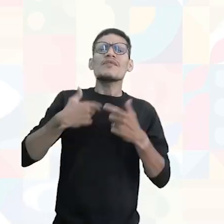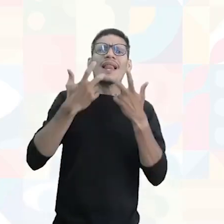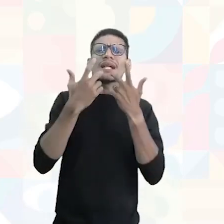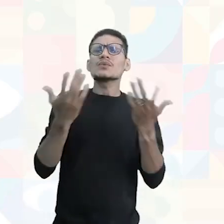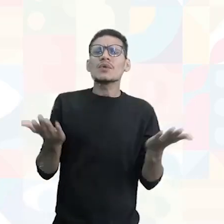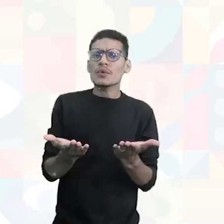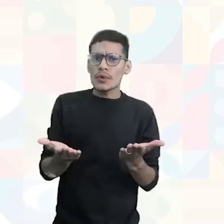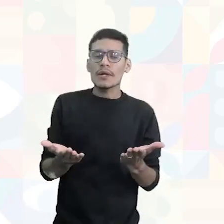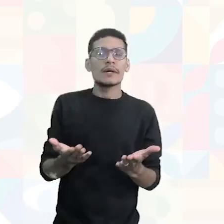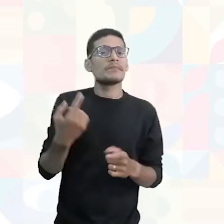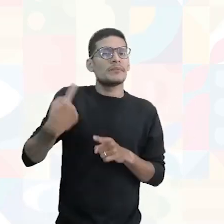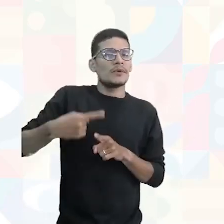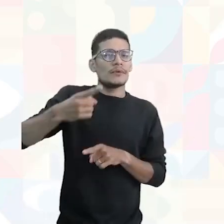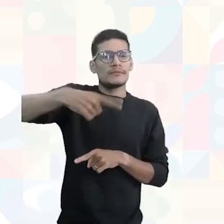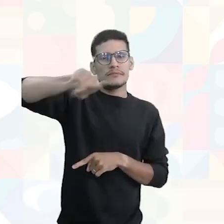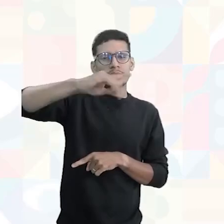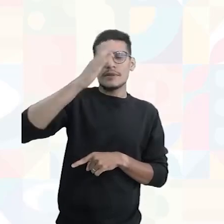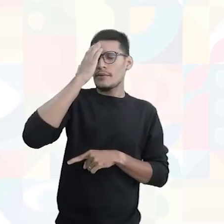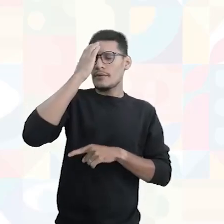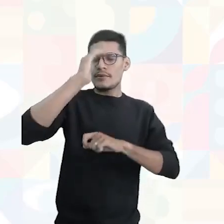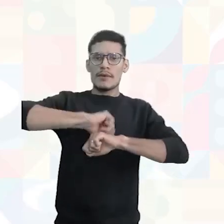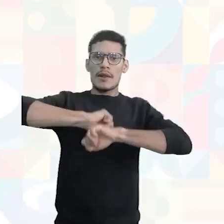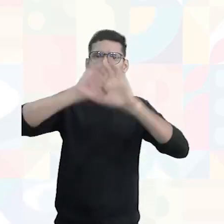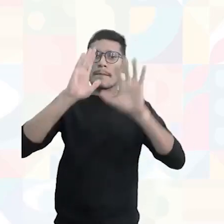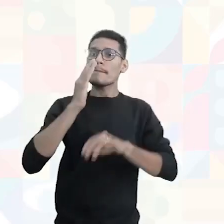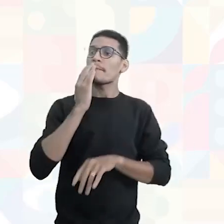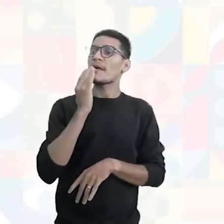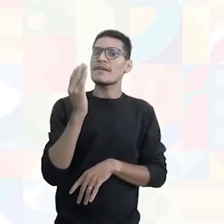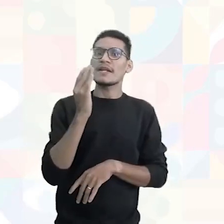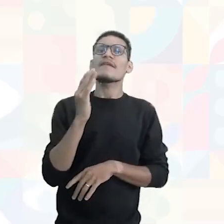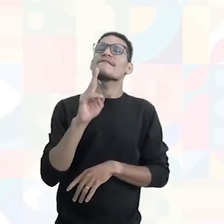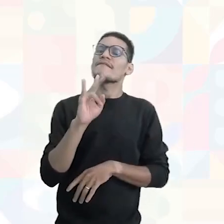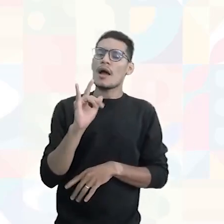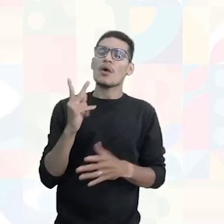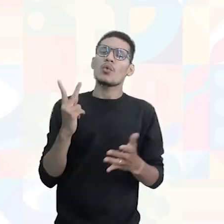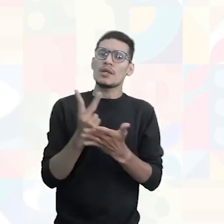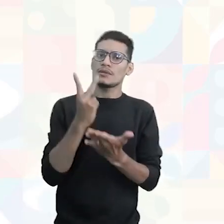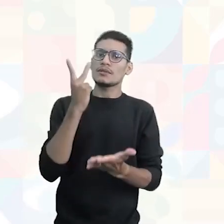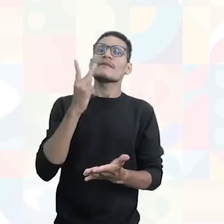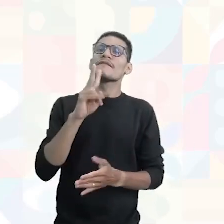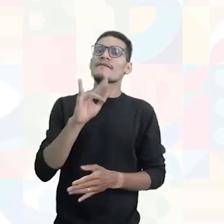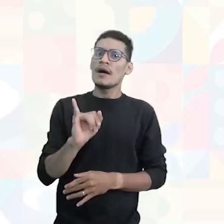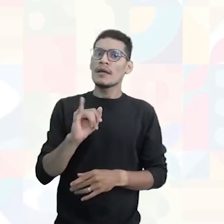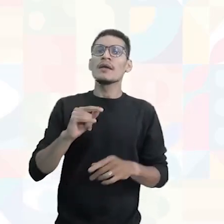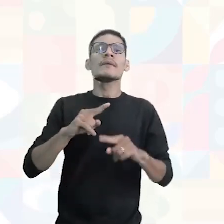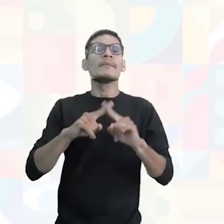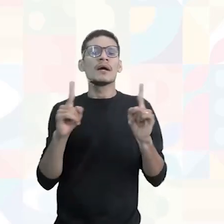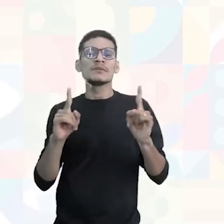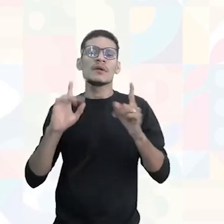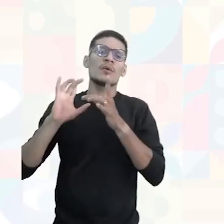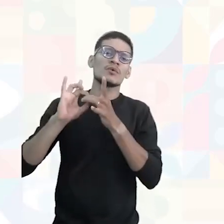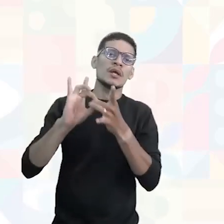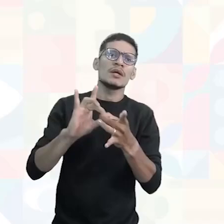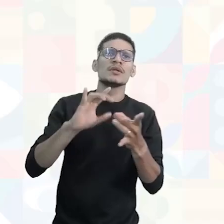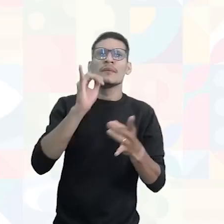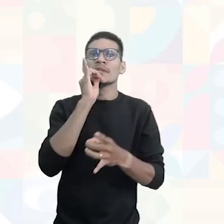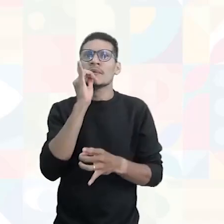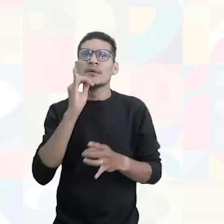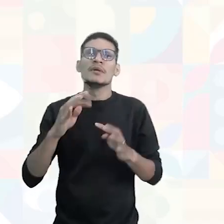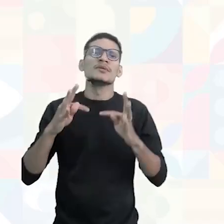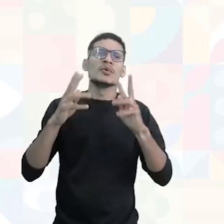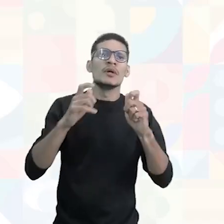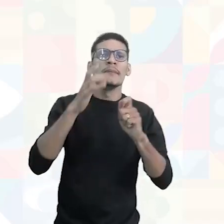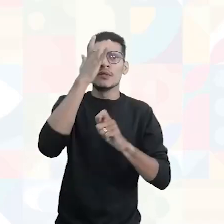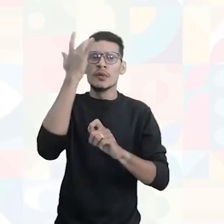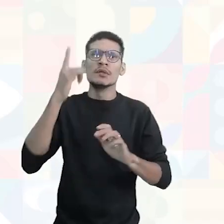poder entender que a preferência ela vai existir. E num contexto onde todos têm